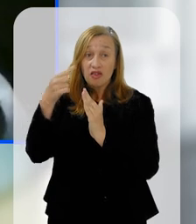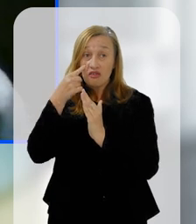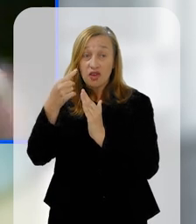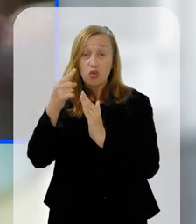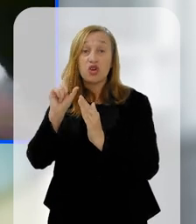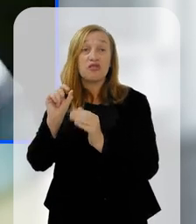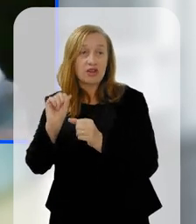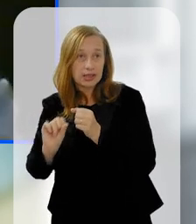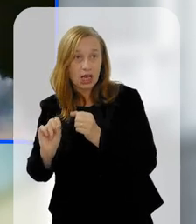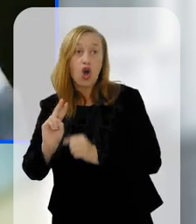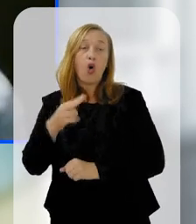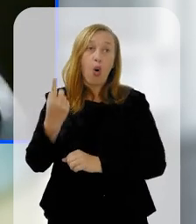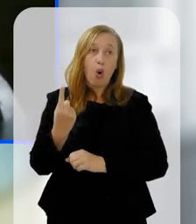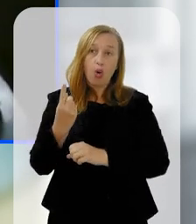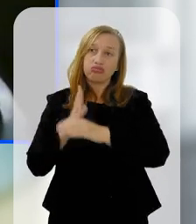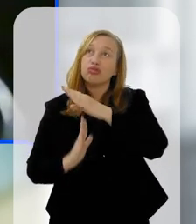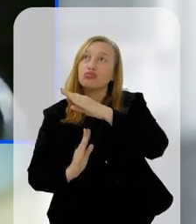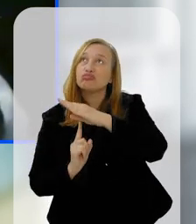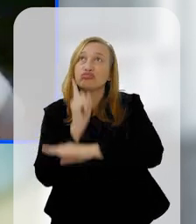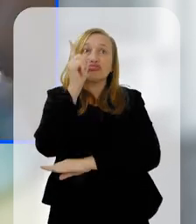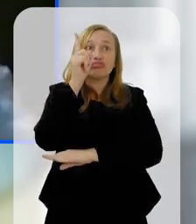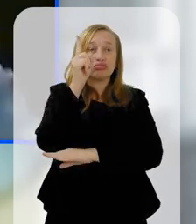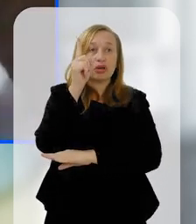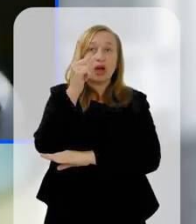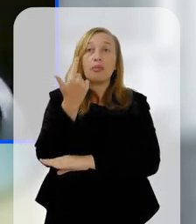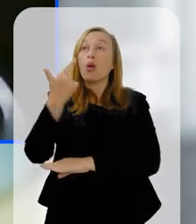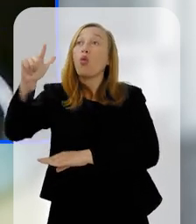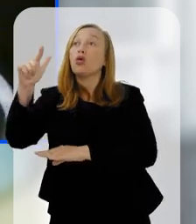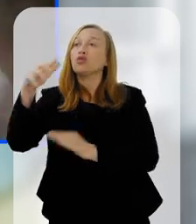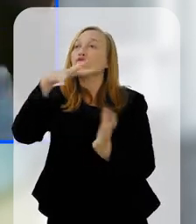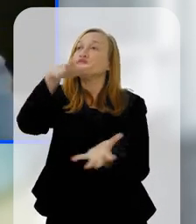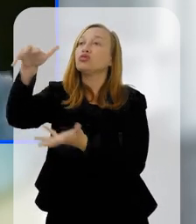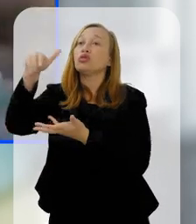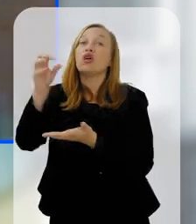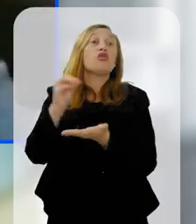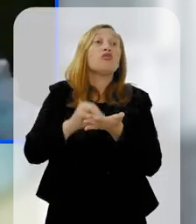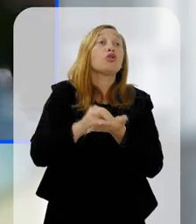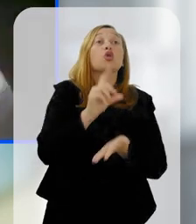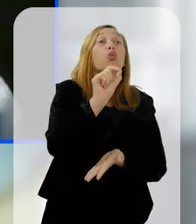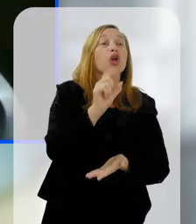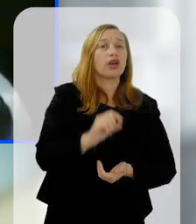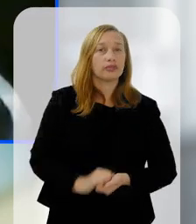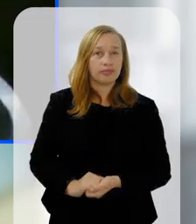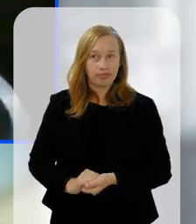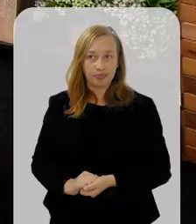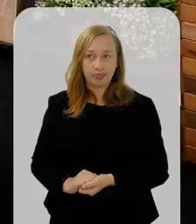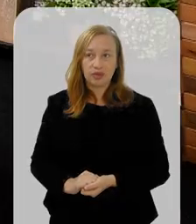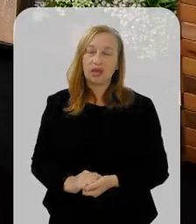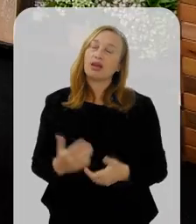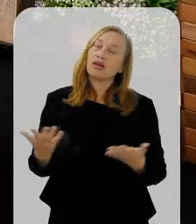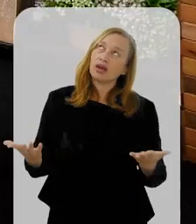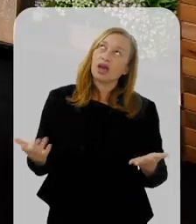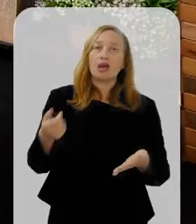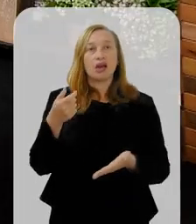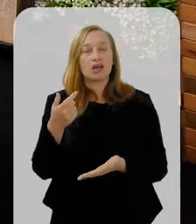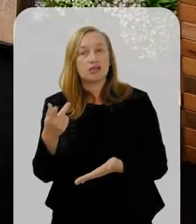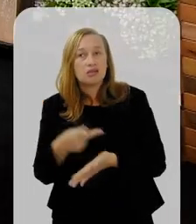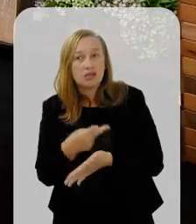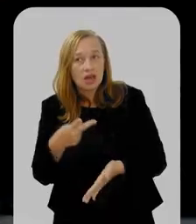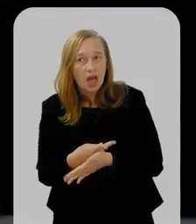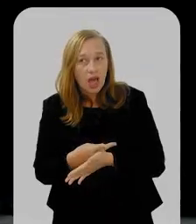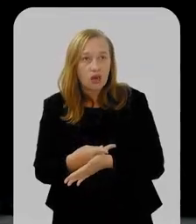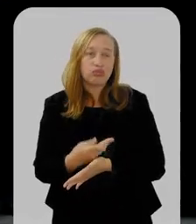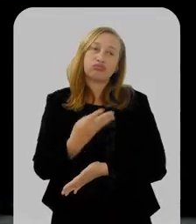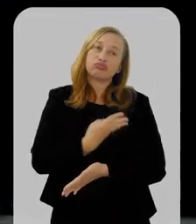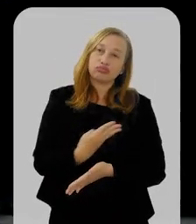nosso ficar soterrado e desertificado? É o que eu pergunto. O que é que falta para cair a Pois ficha? é. Essa negligência